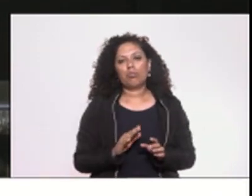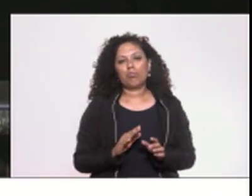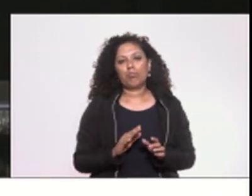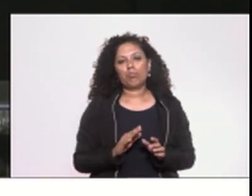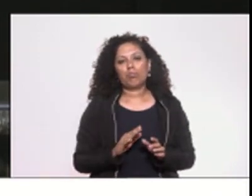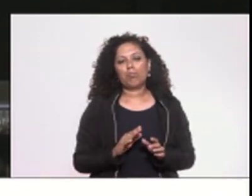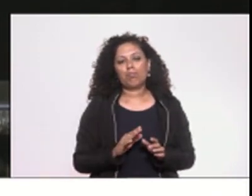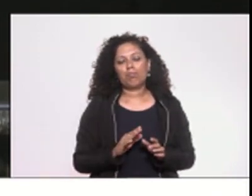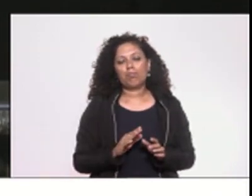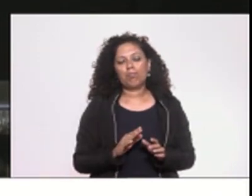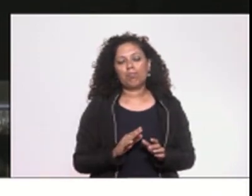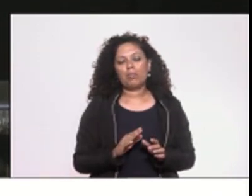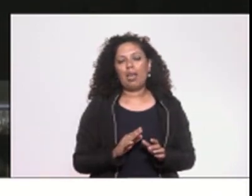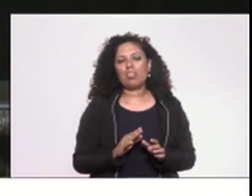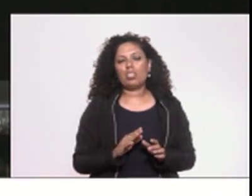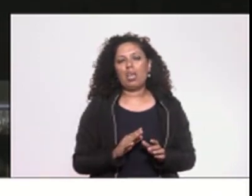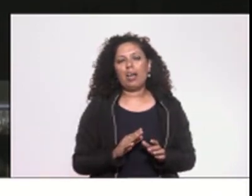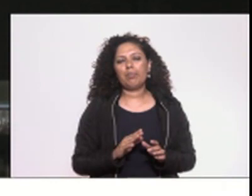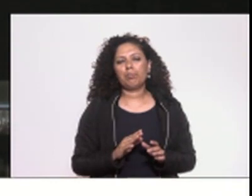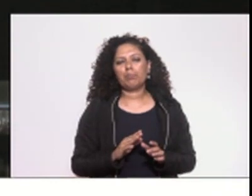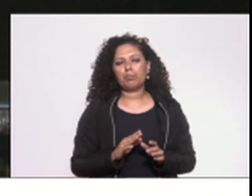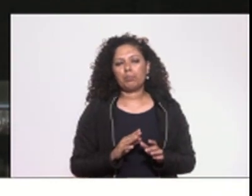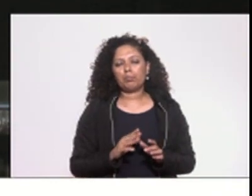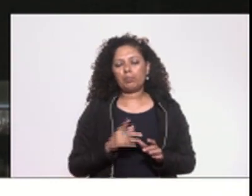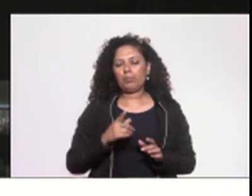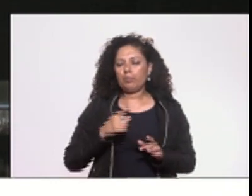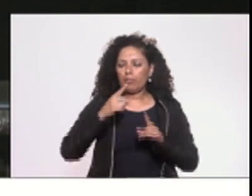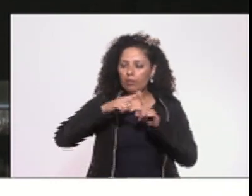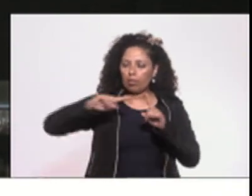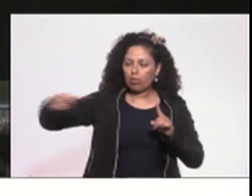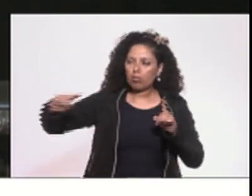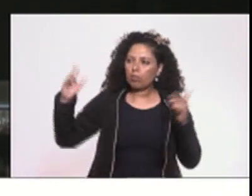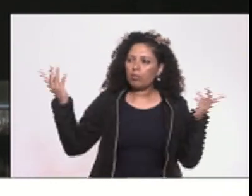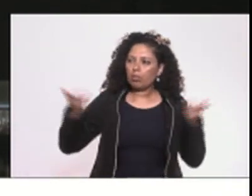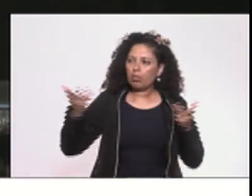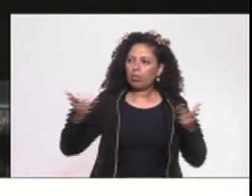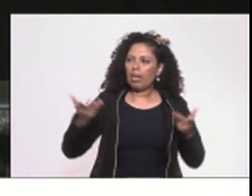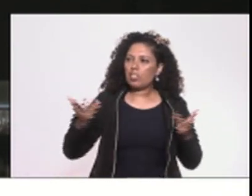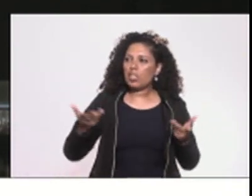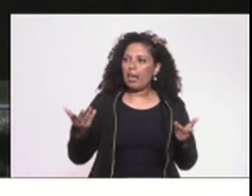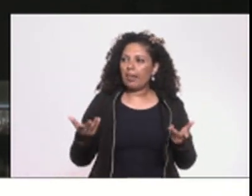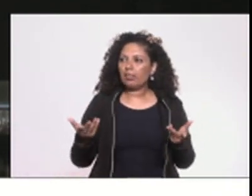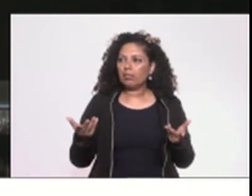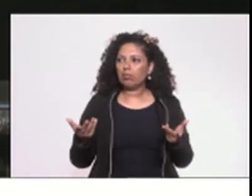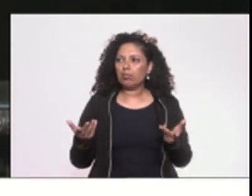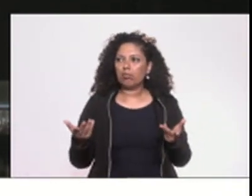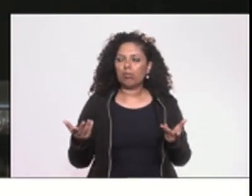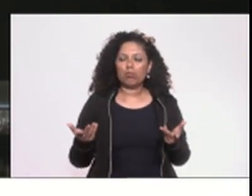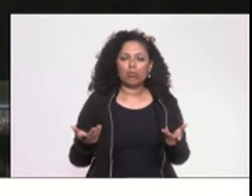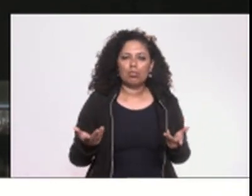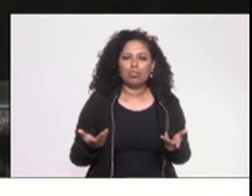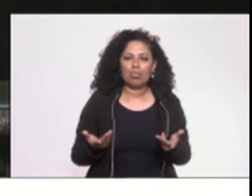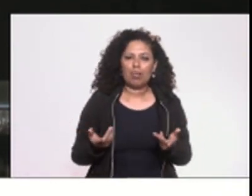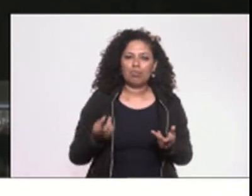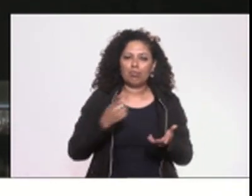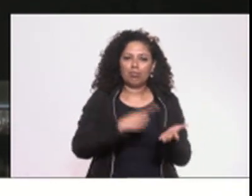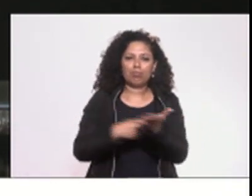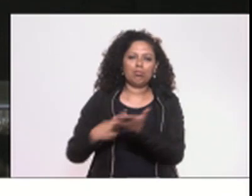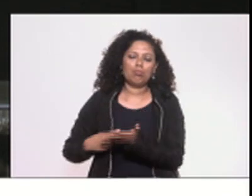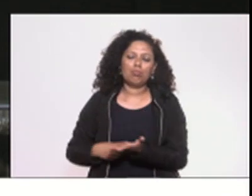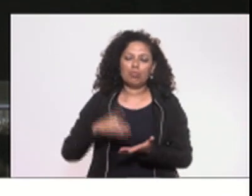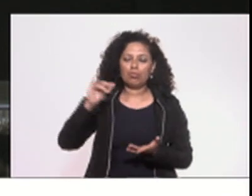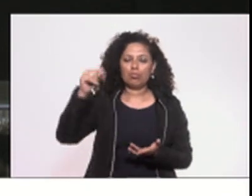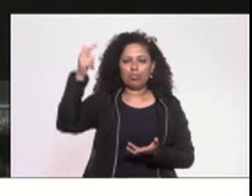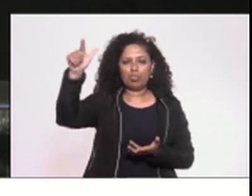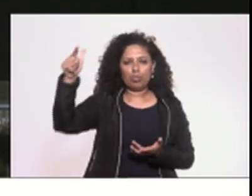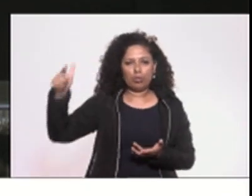adiar, enfim. É uma semana e nessa semana a gente precisa também ajudar a impulsionar e marcar as datas que a